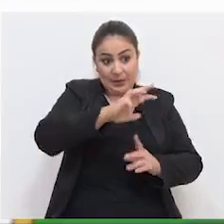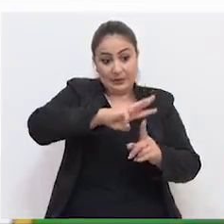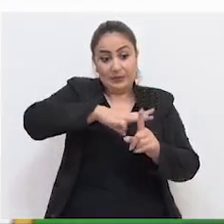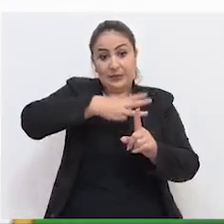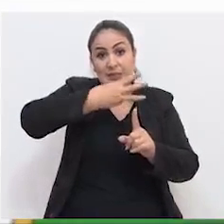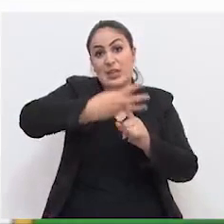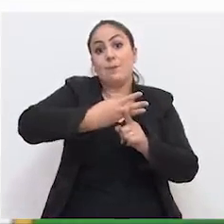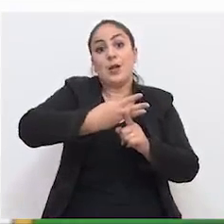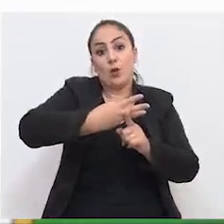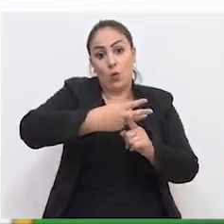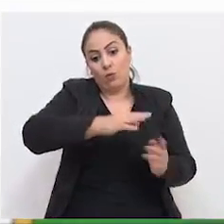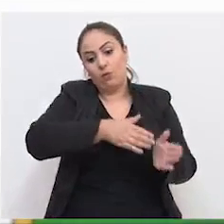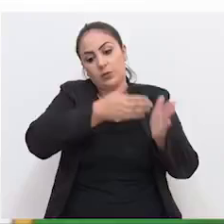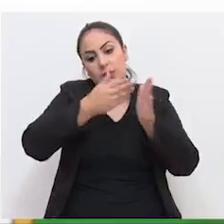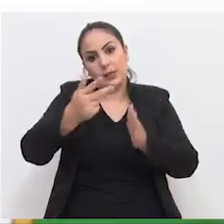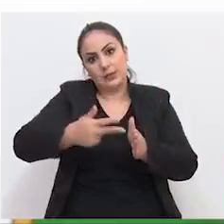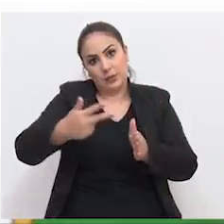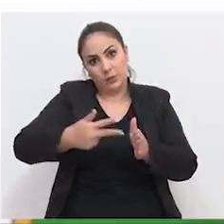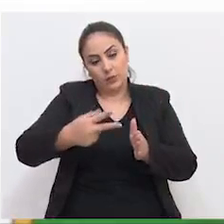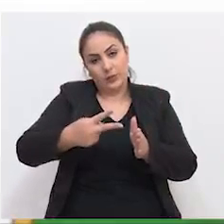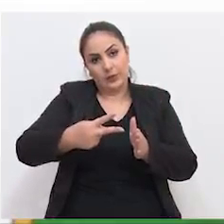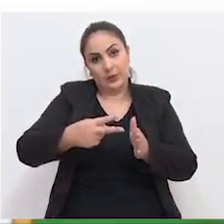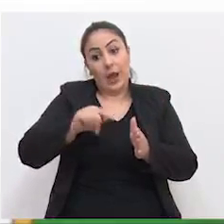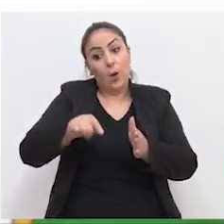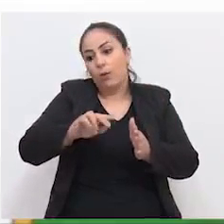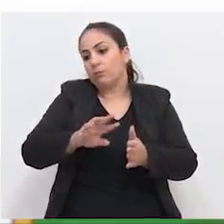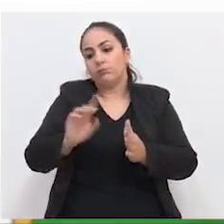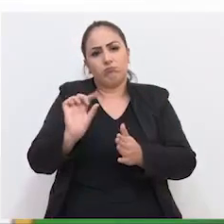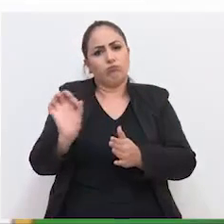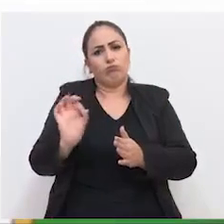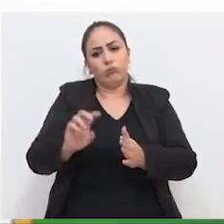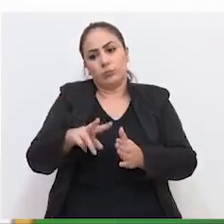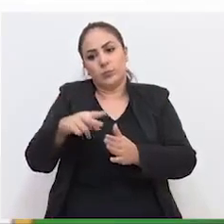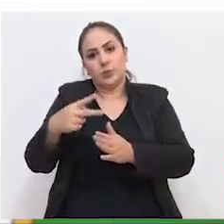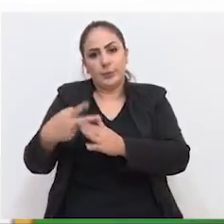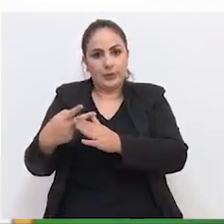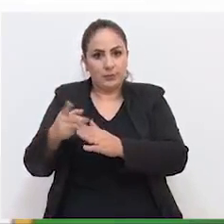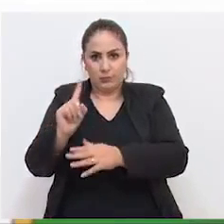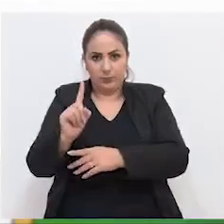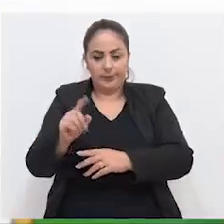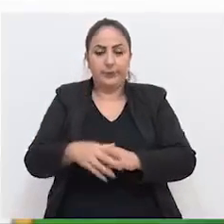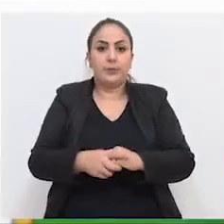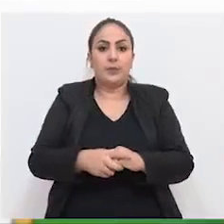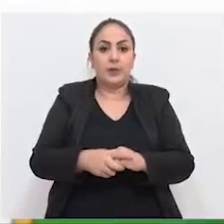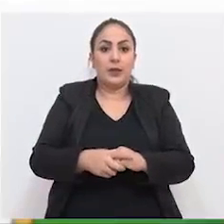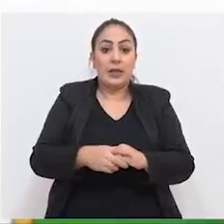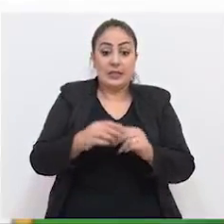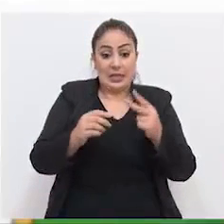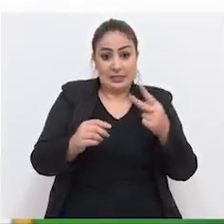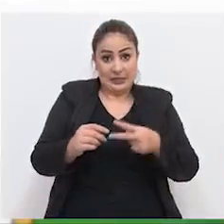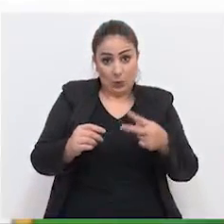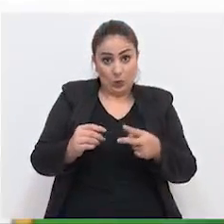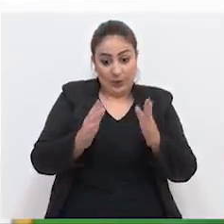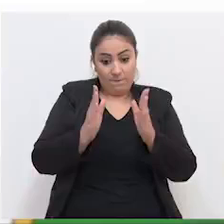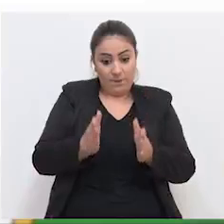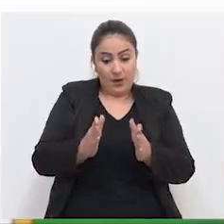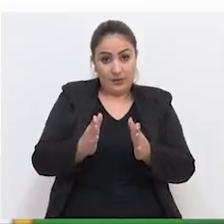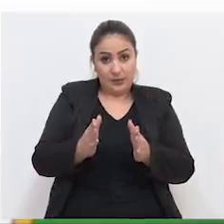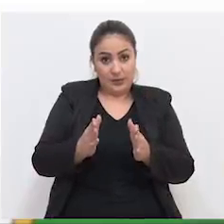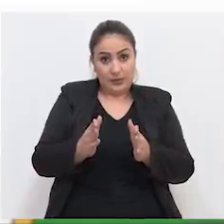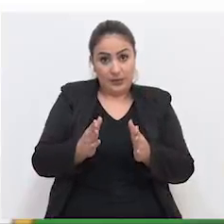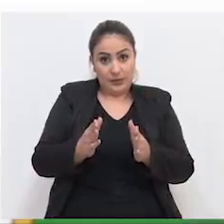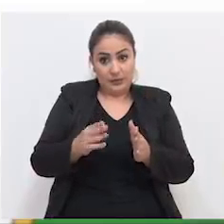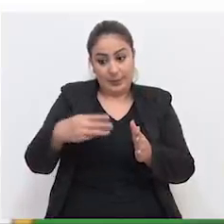o triplo do número de casos diagnosticados, e de outro lado, temos da segunda para a terceira,